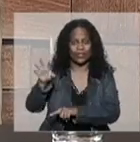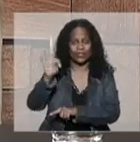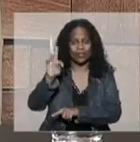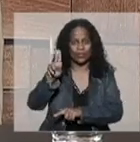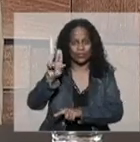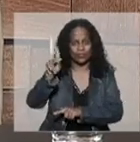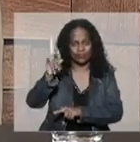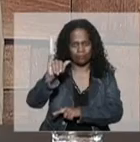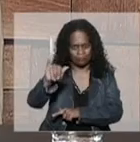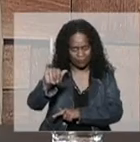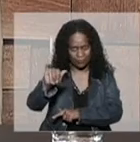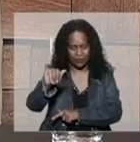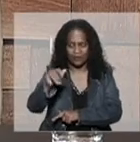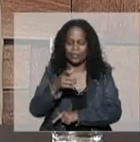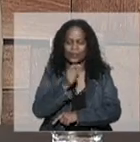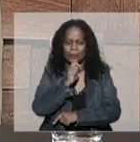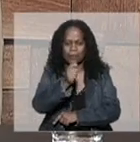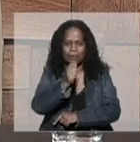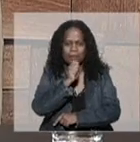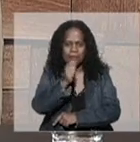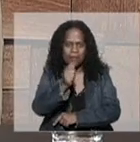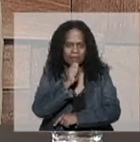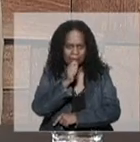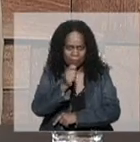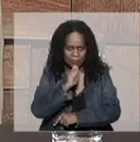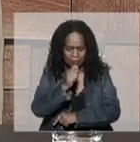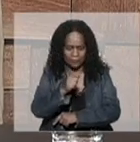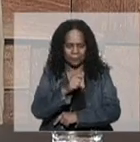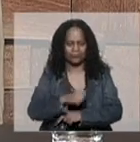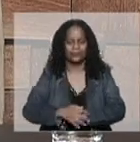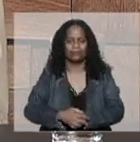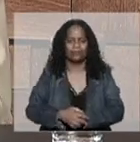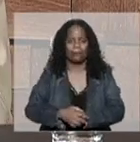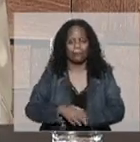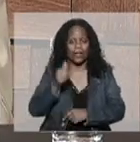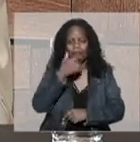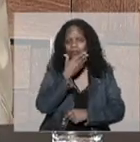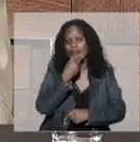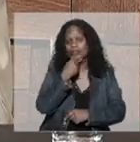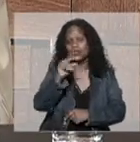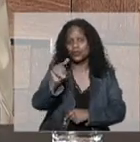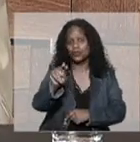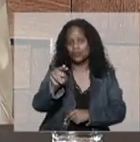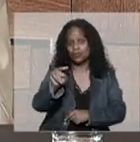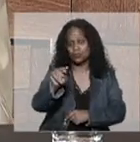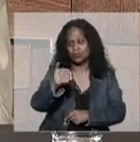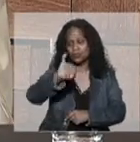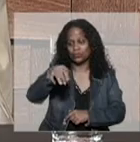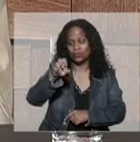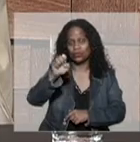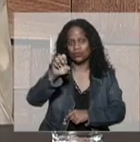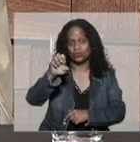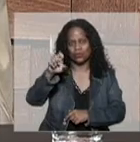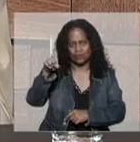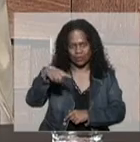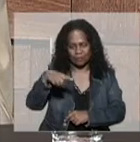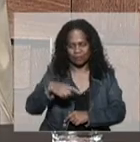né? Ele narrava futebol, ele e Rui Porto como comentarista, etc. E o irmão do Zé Cunha, o